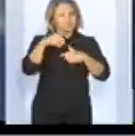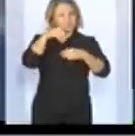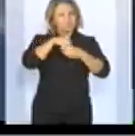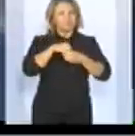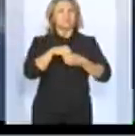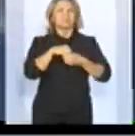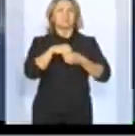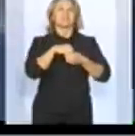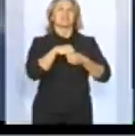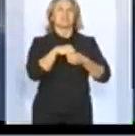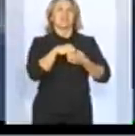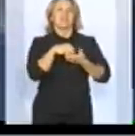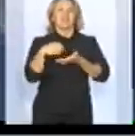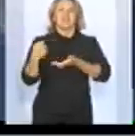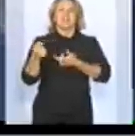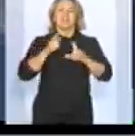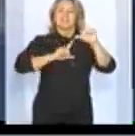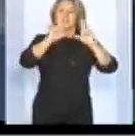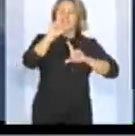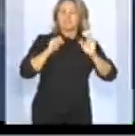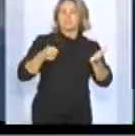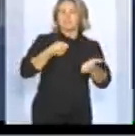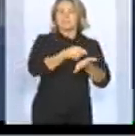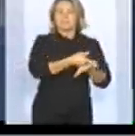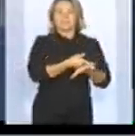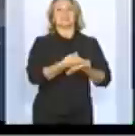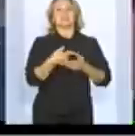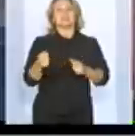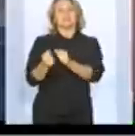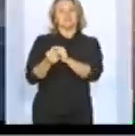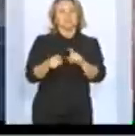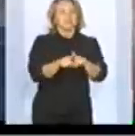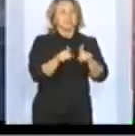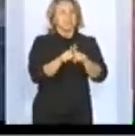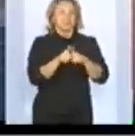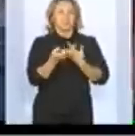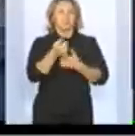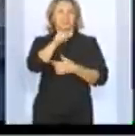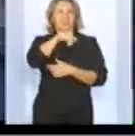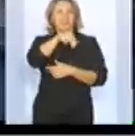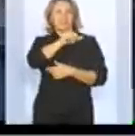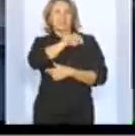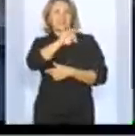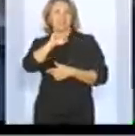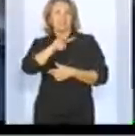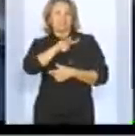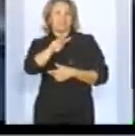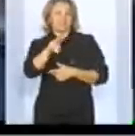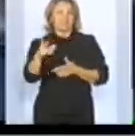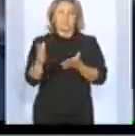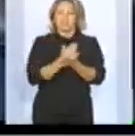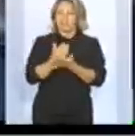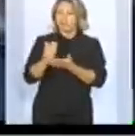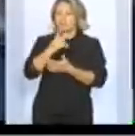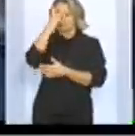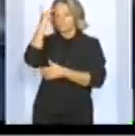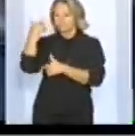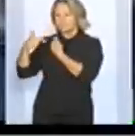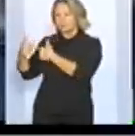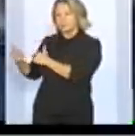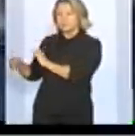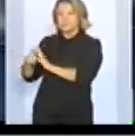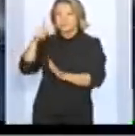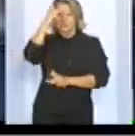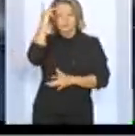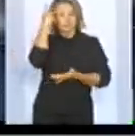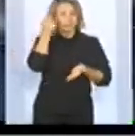e sou atualmente diretora executiva da Associação Neo TV. A Neo TV é uma associação de pequenos e médios operadores de TV por assinatura